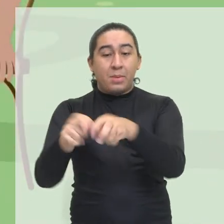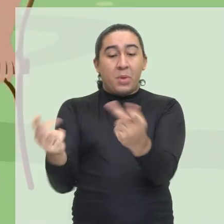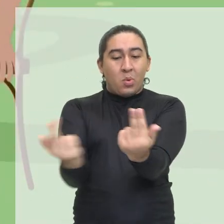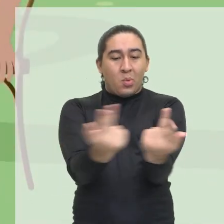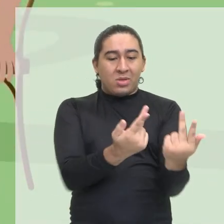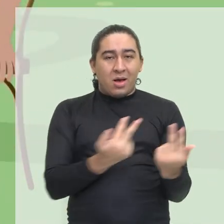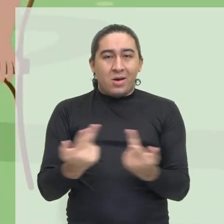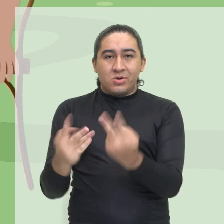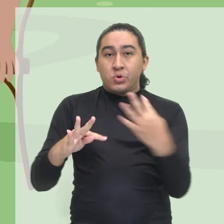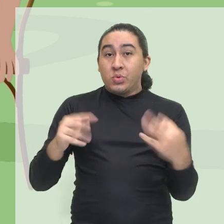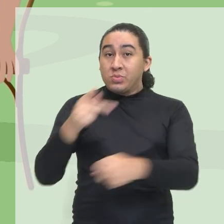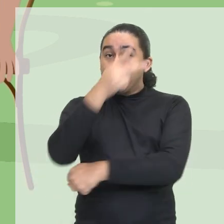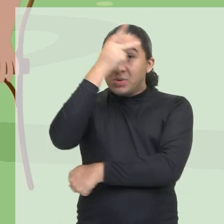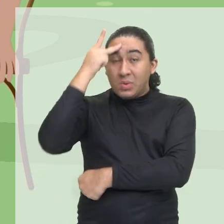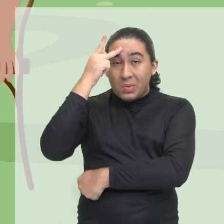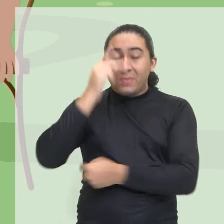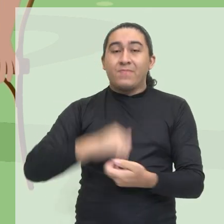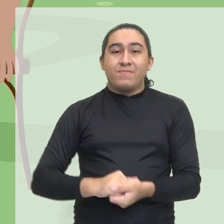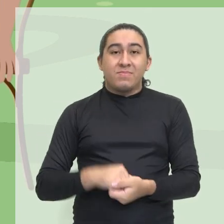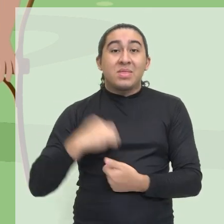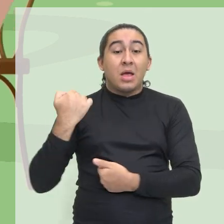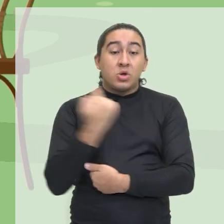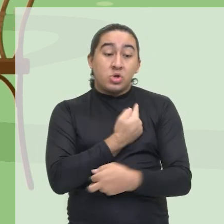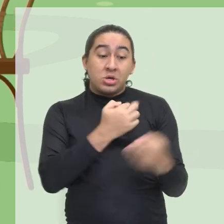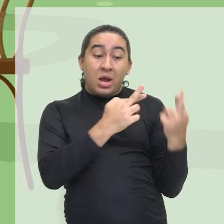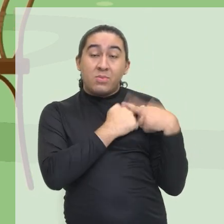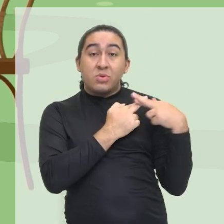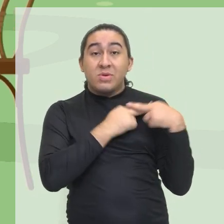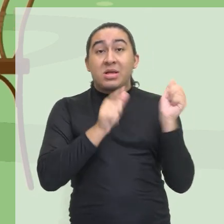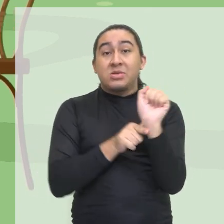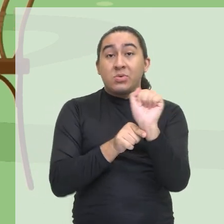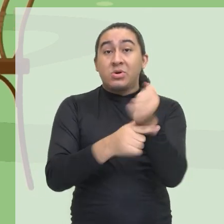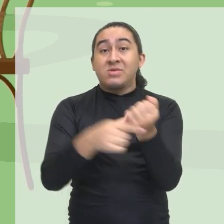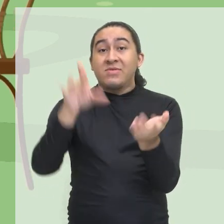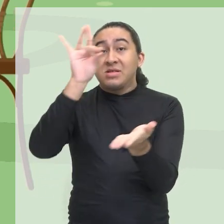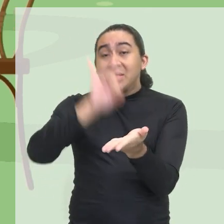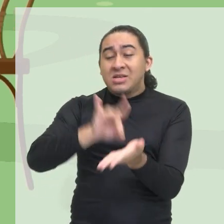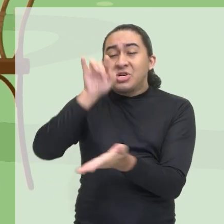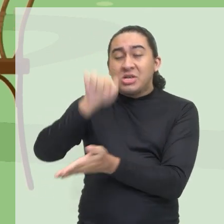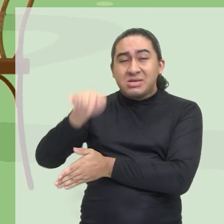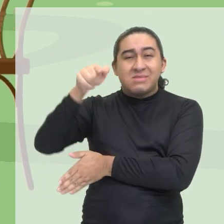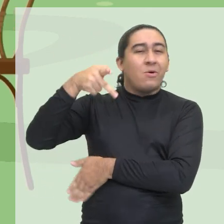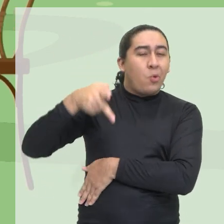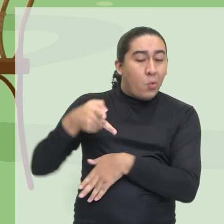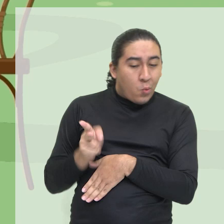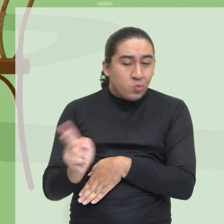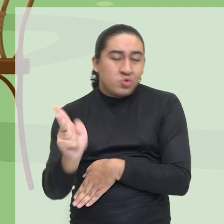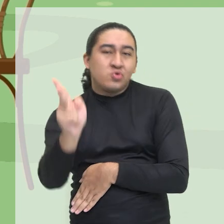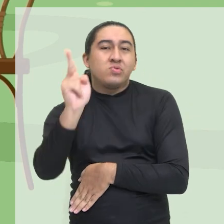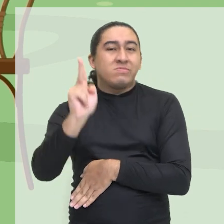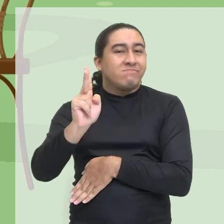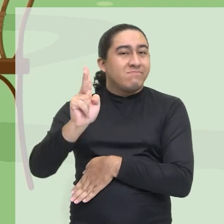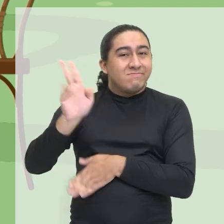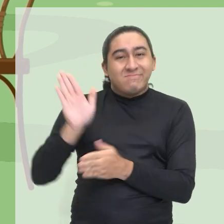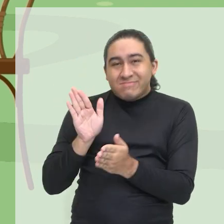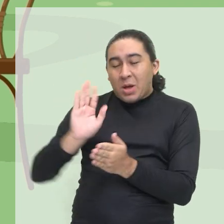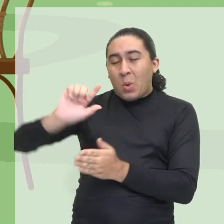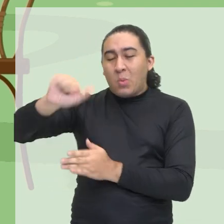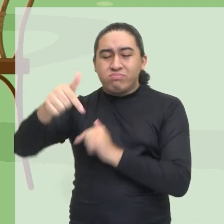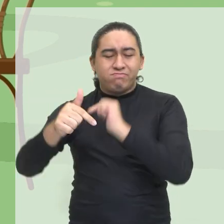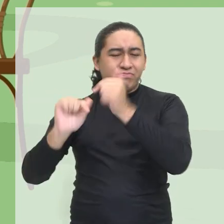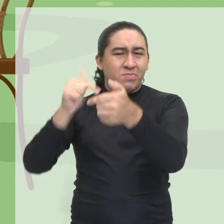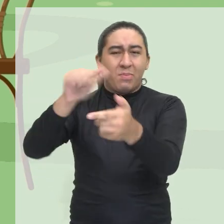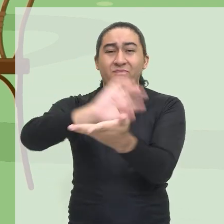na justiça e na igualdade para todos. E é nosso dever garantir que este sonho continue